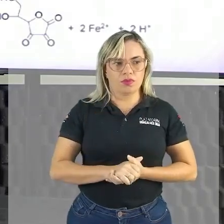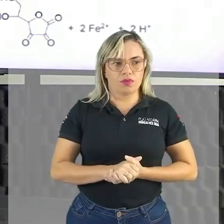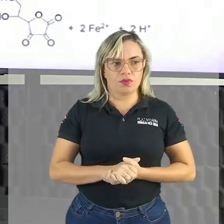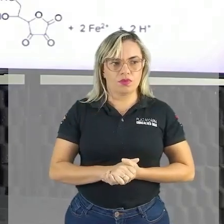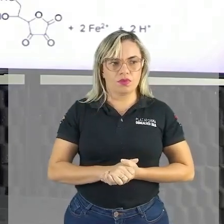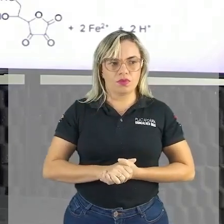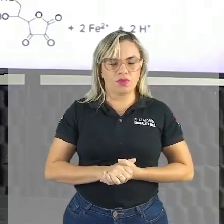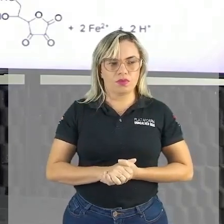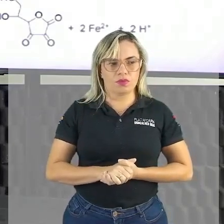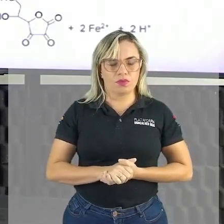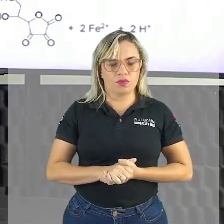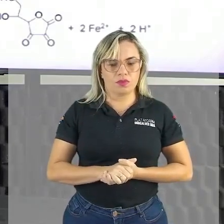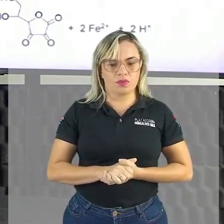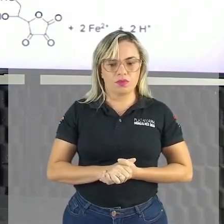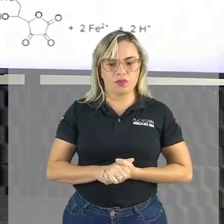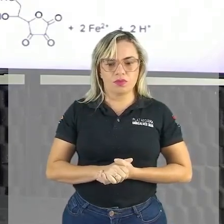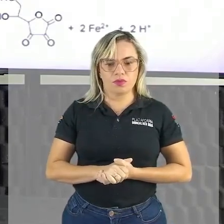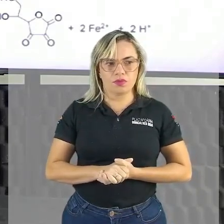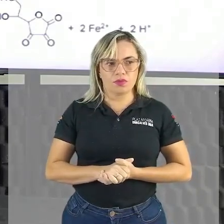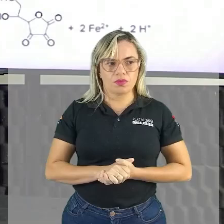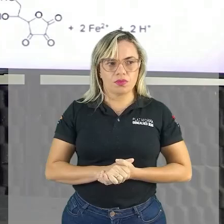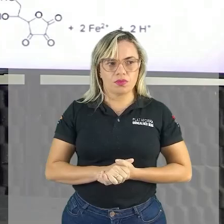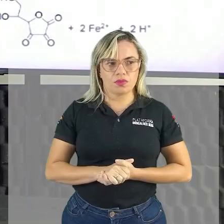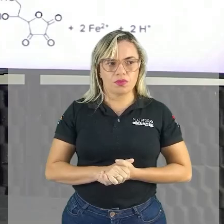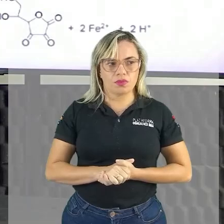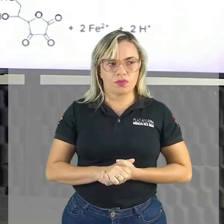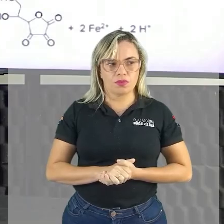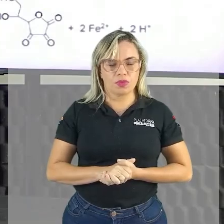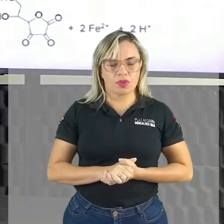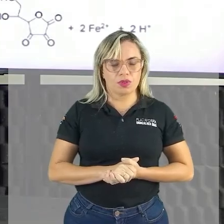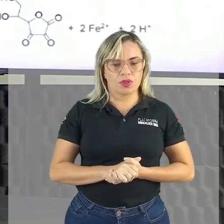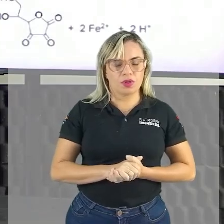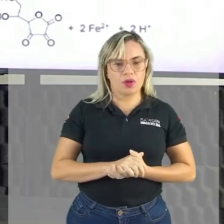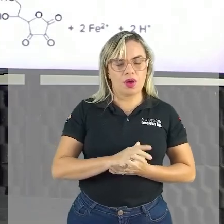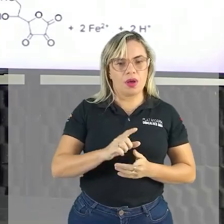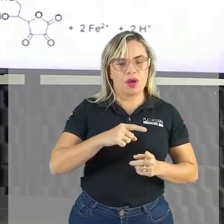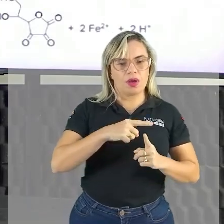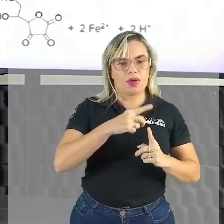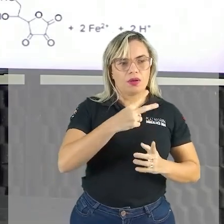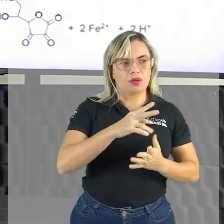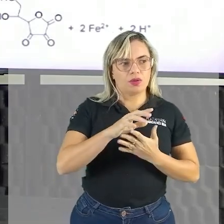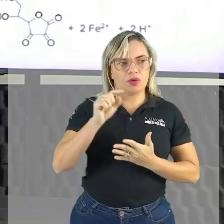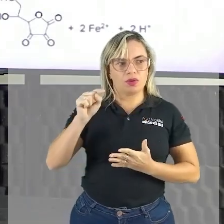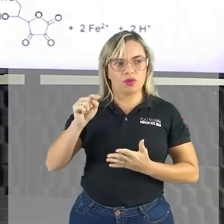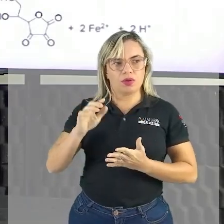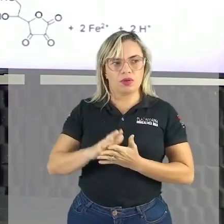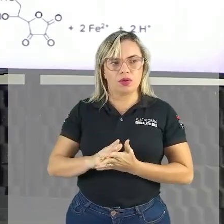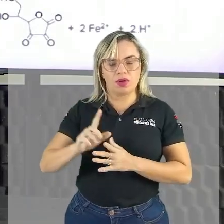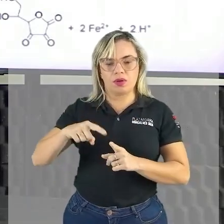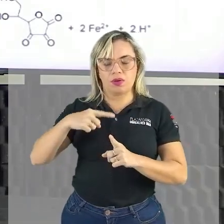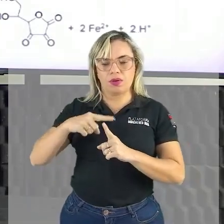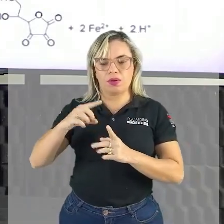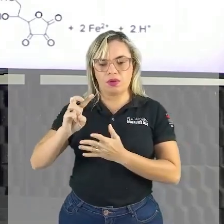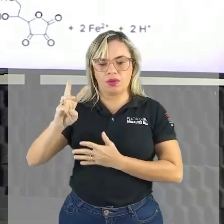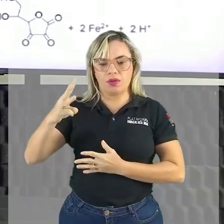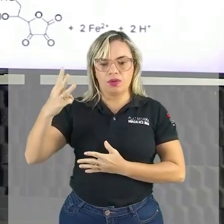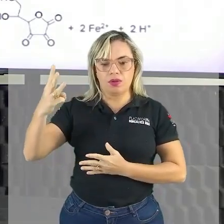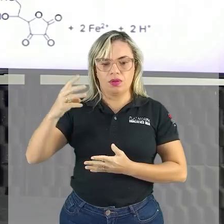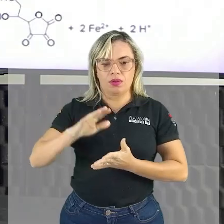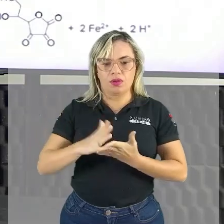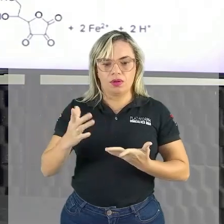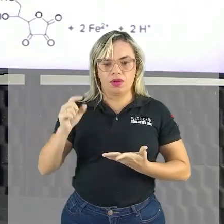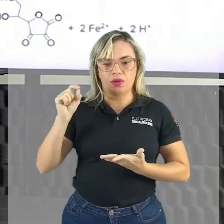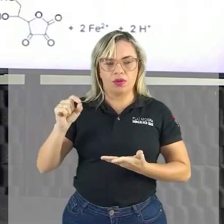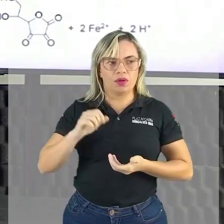E aqui eu tenho um ferro que tem carga +3. que está mudando do ferro mais 2 para o ferro mais